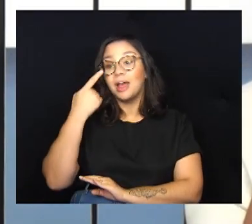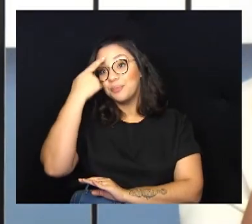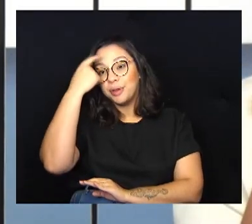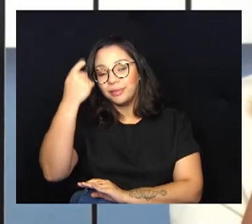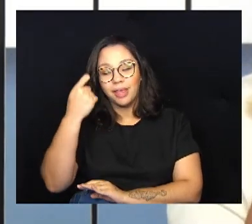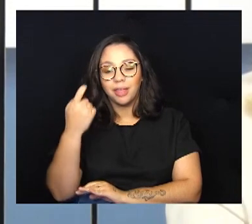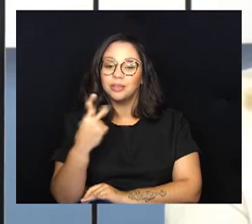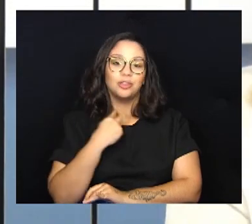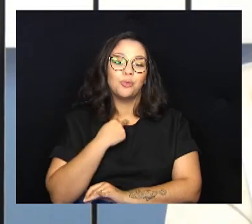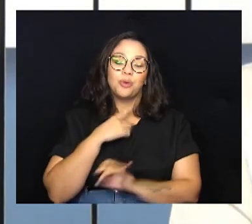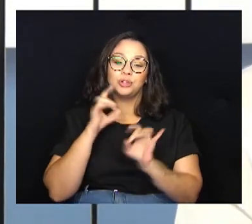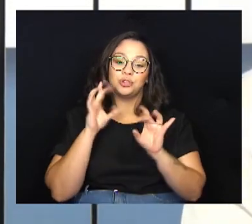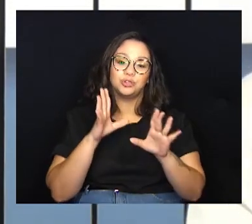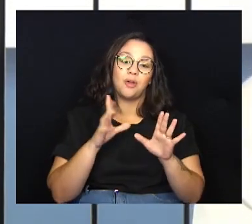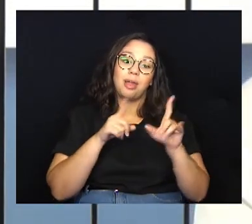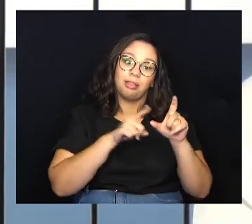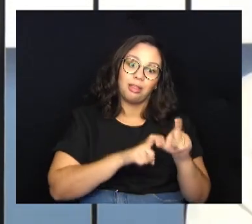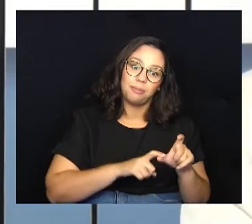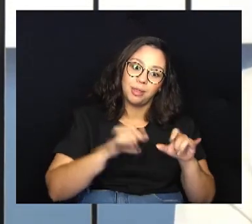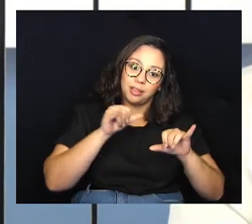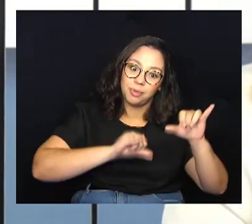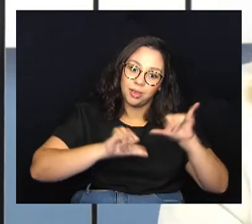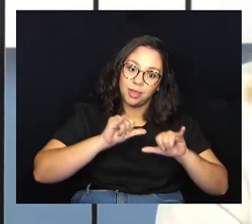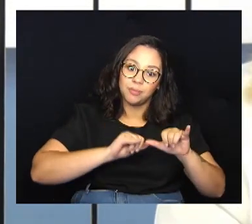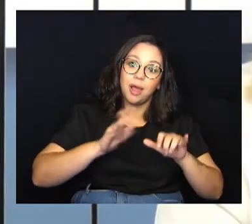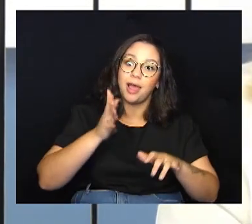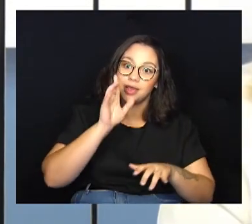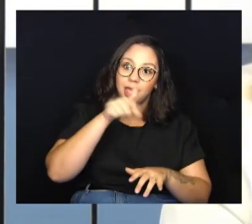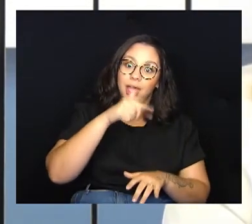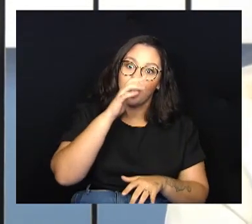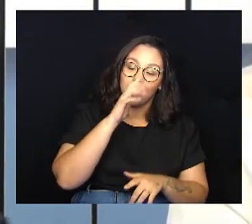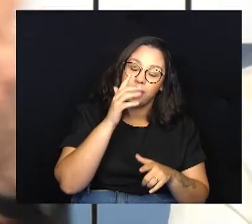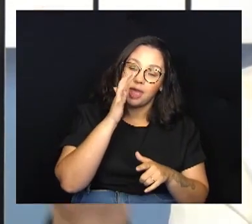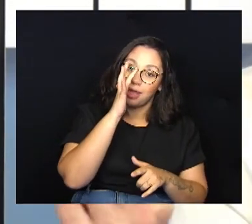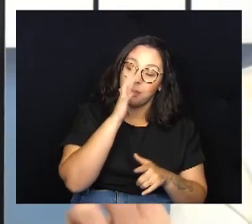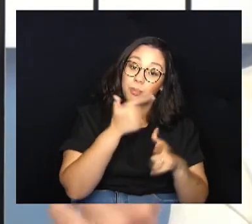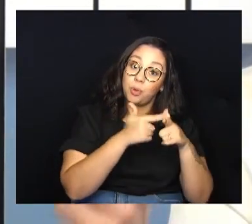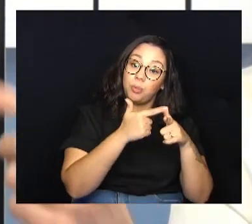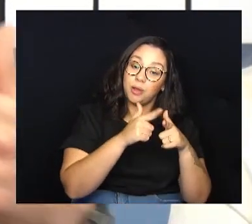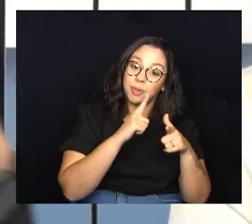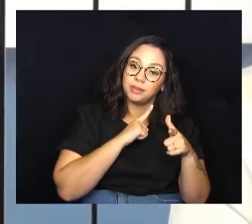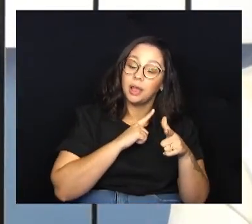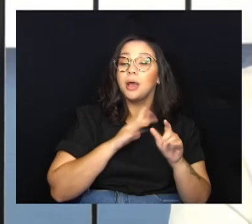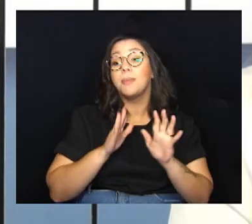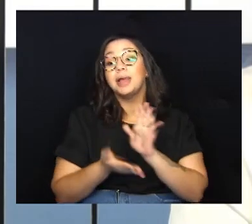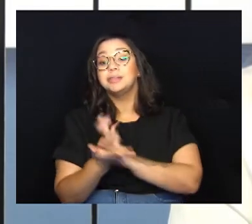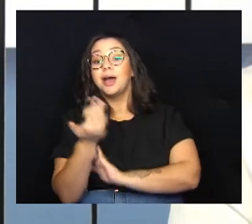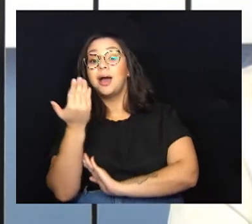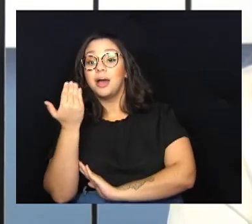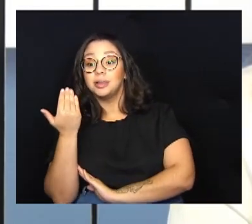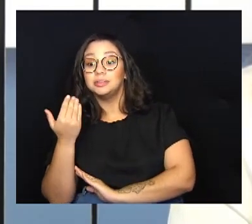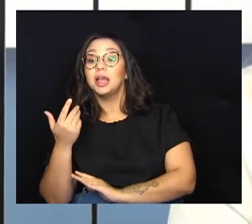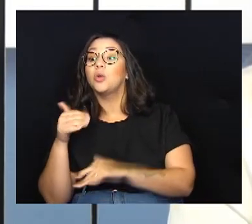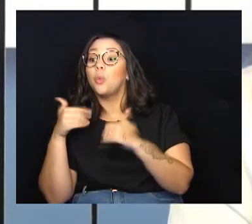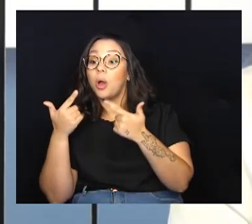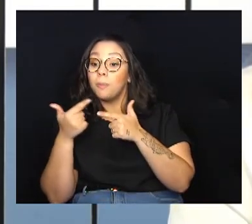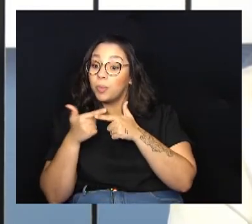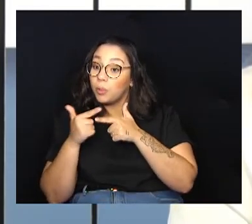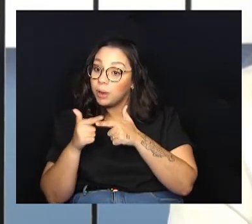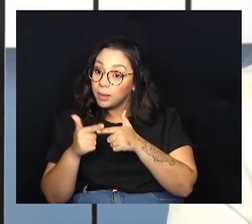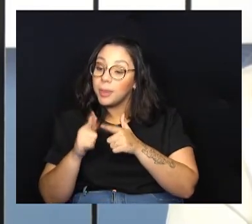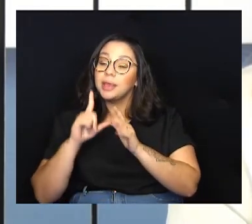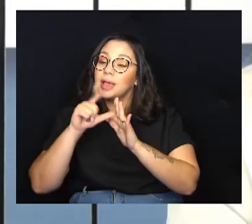era traficante. Então ele era o vírus e o antivírus, entendeu? Era uma fachada de comunidade terapêutica. Ao mesmo